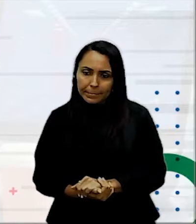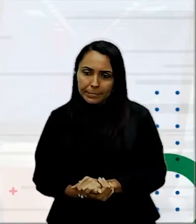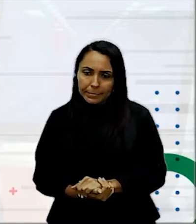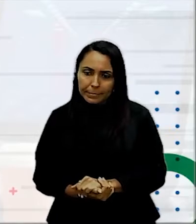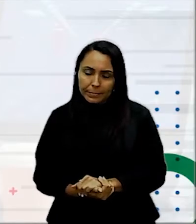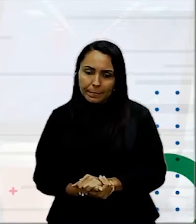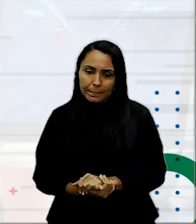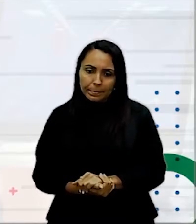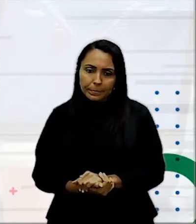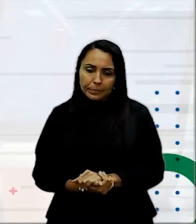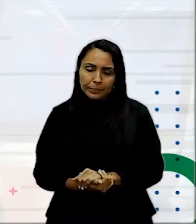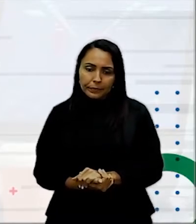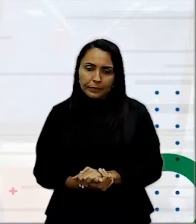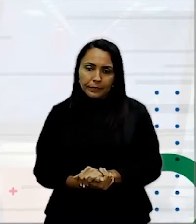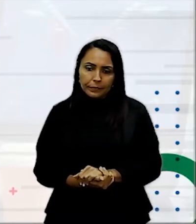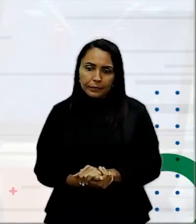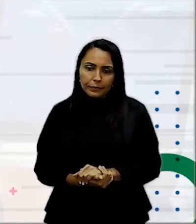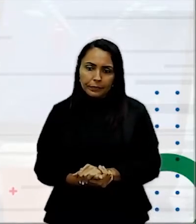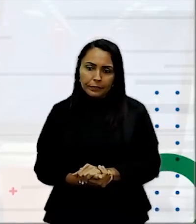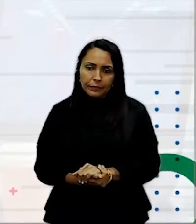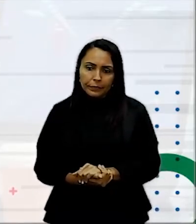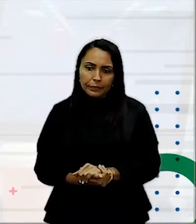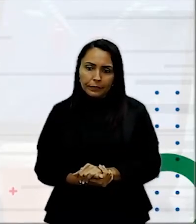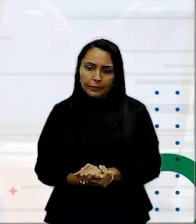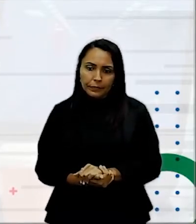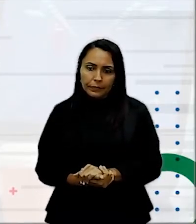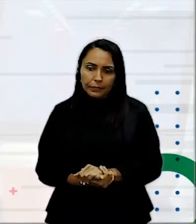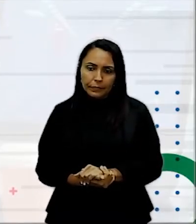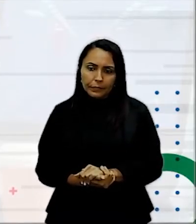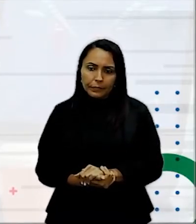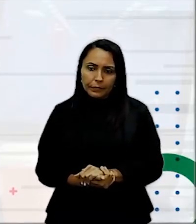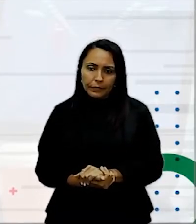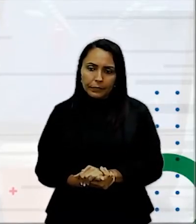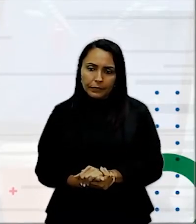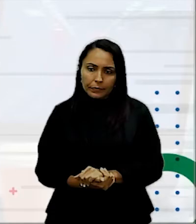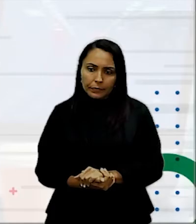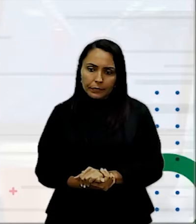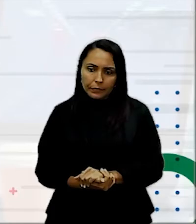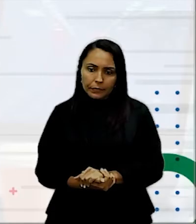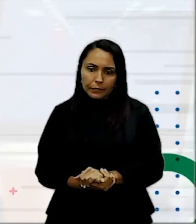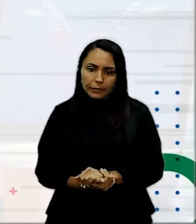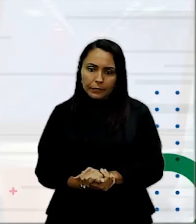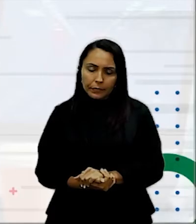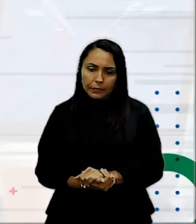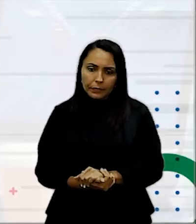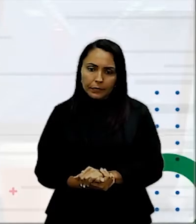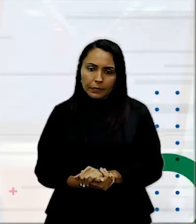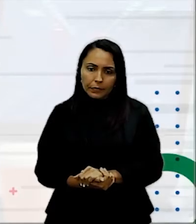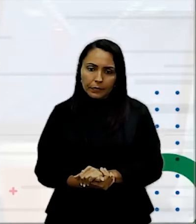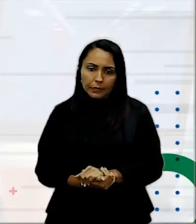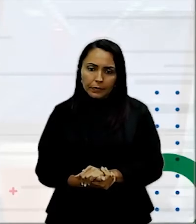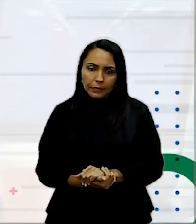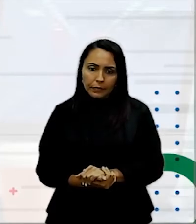o tamanho padrão, né, da sua tela, mas vai ter mais coisa aqui para baixo. Então o que eu recomendo é